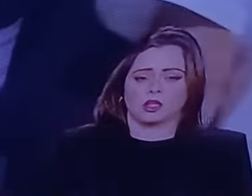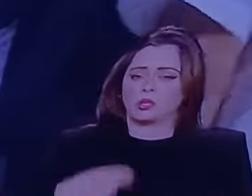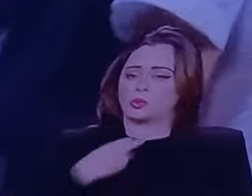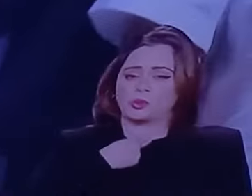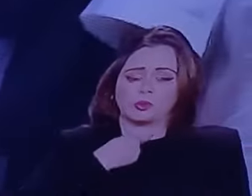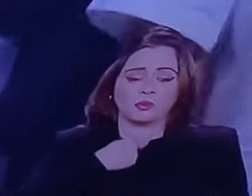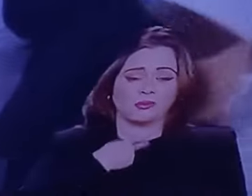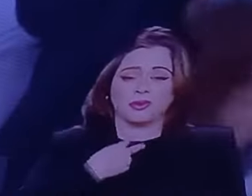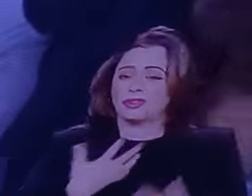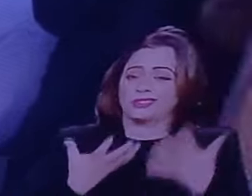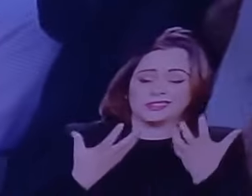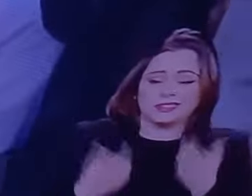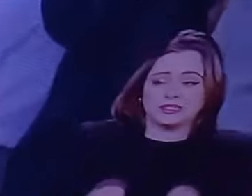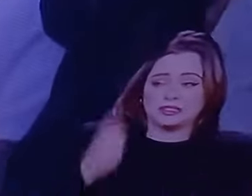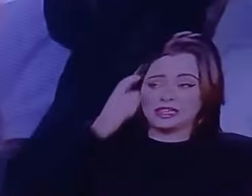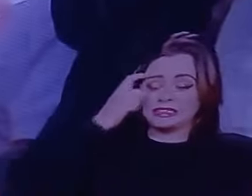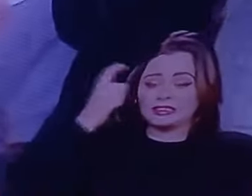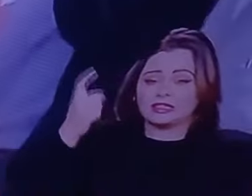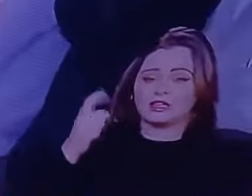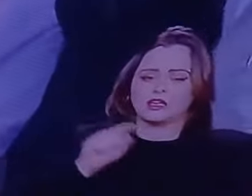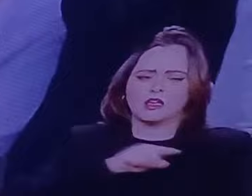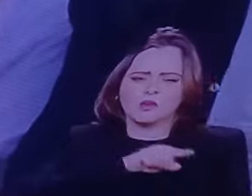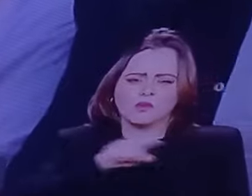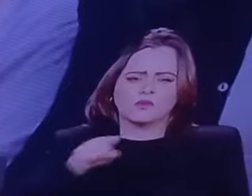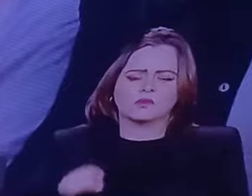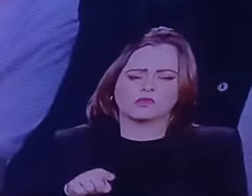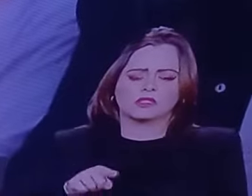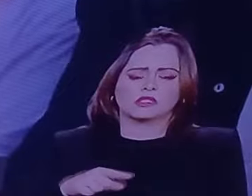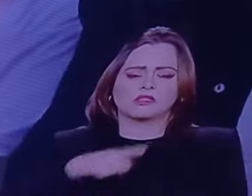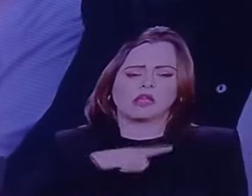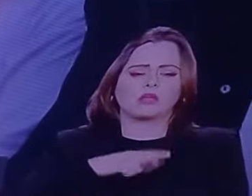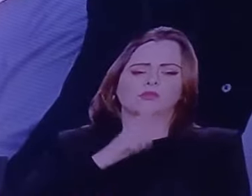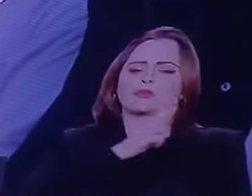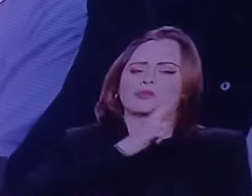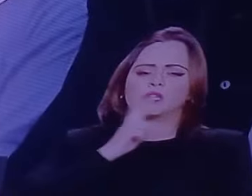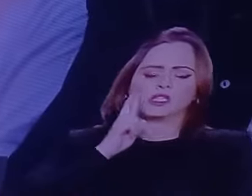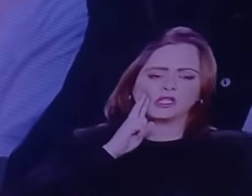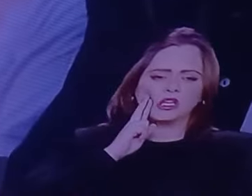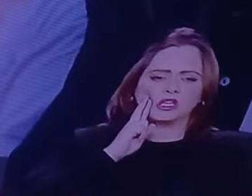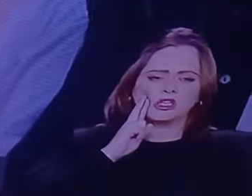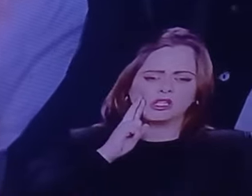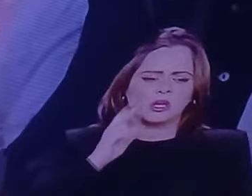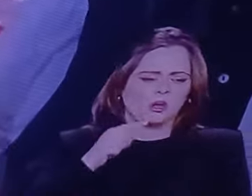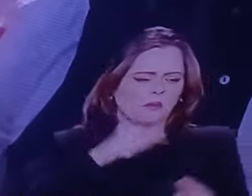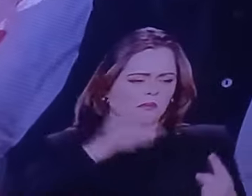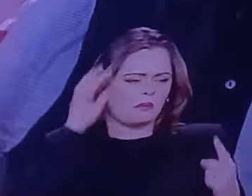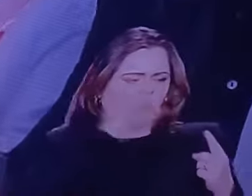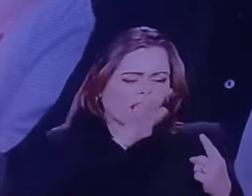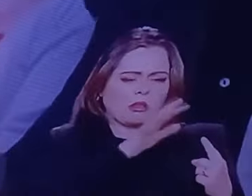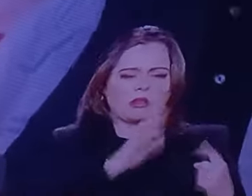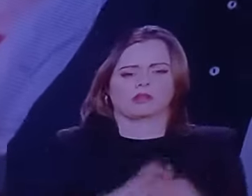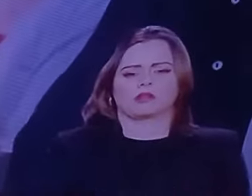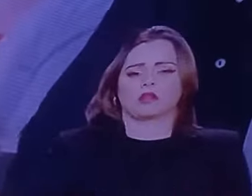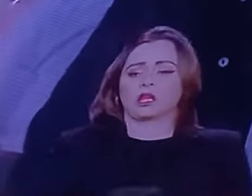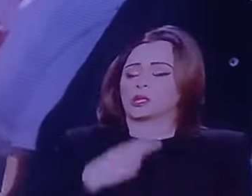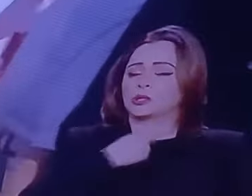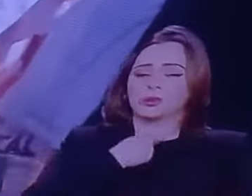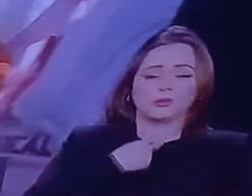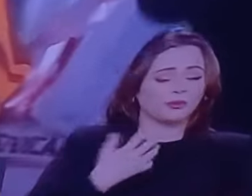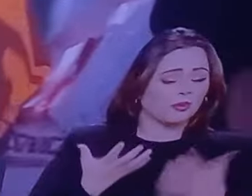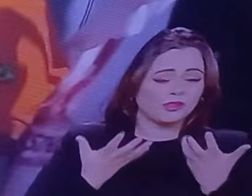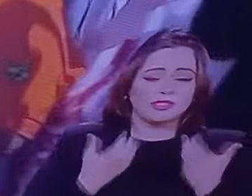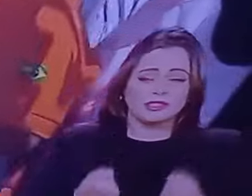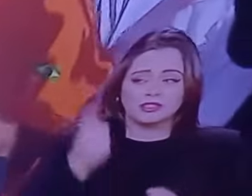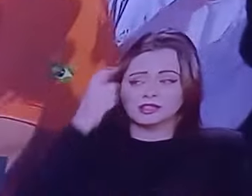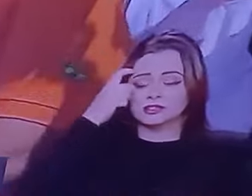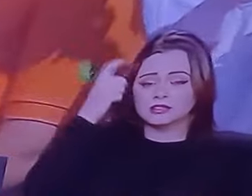pode mais aceitar a ideia que você está num restaurante e alguém lhe ofenda. A gente não pode aceitar a